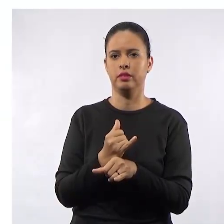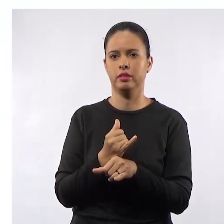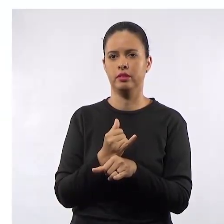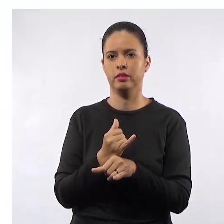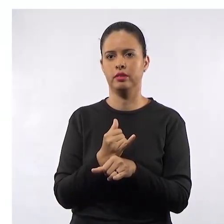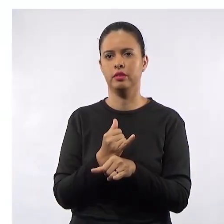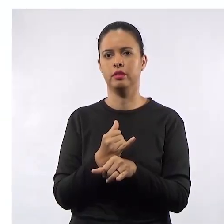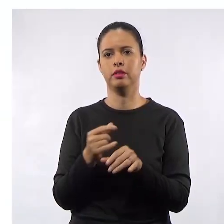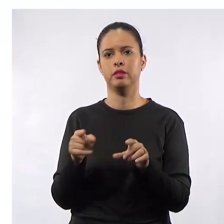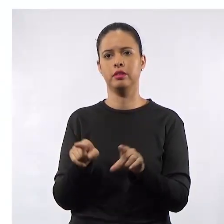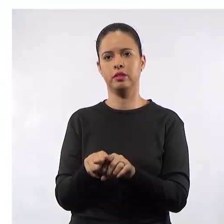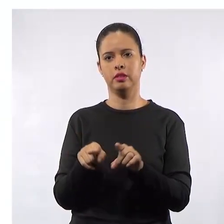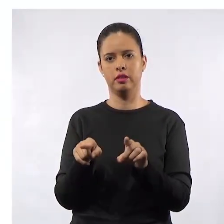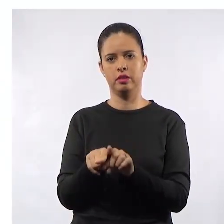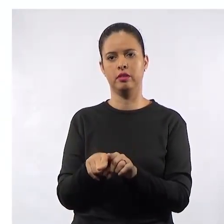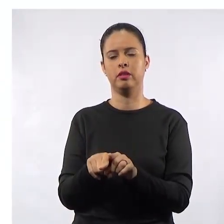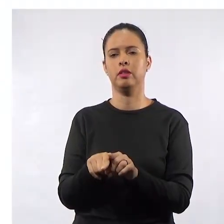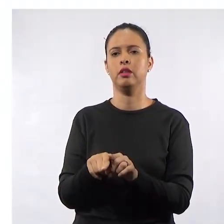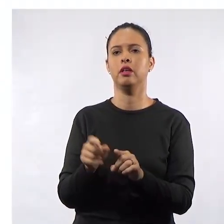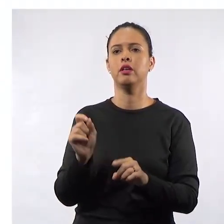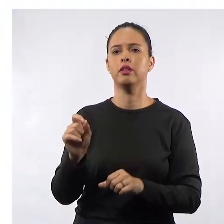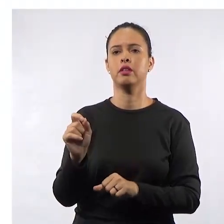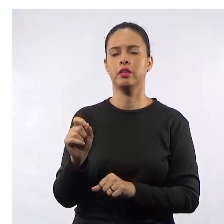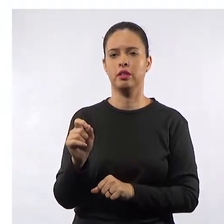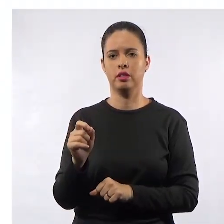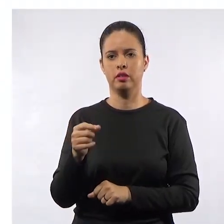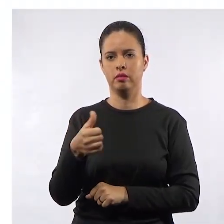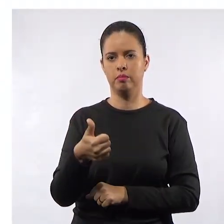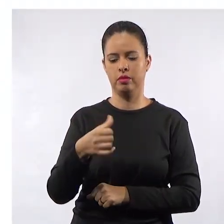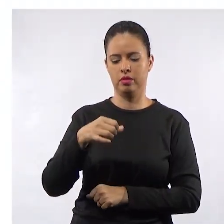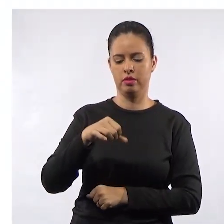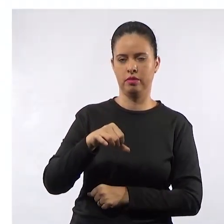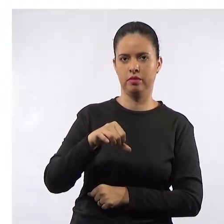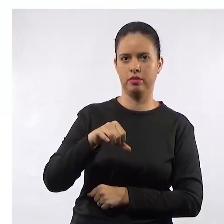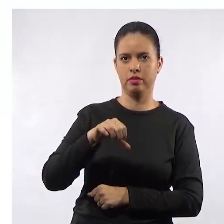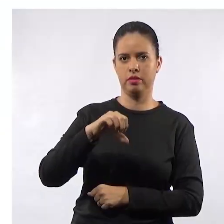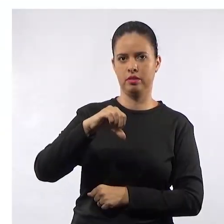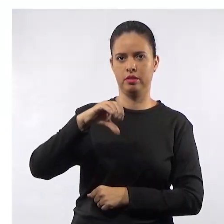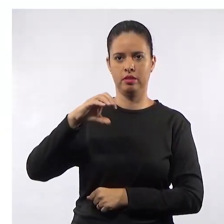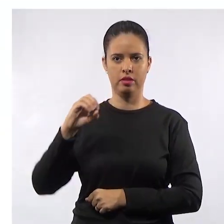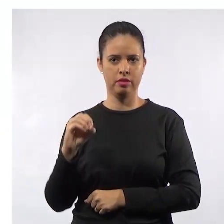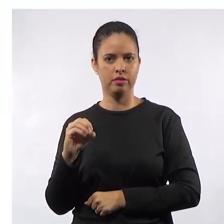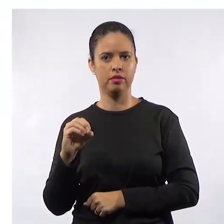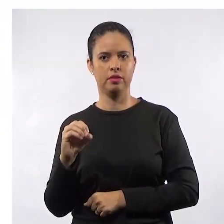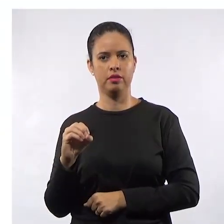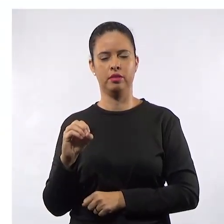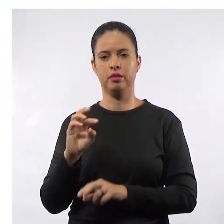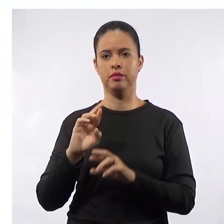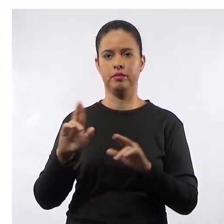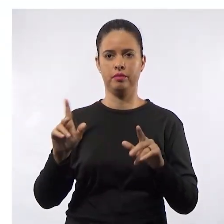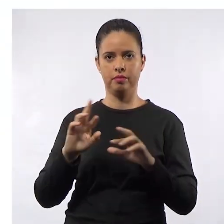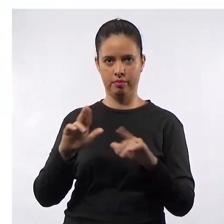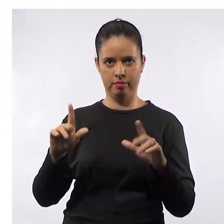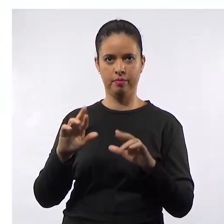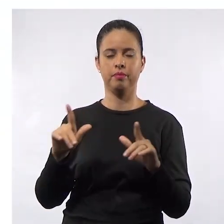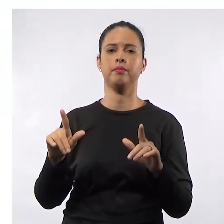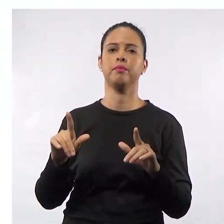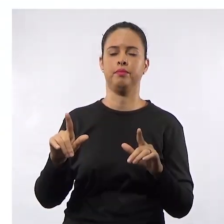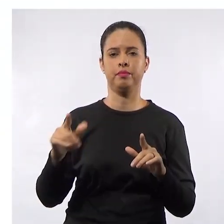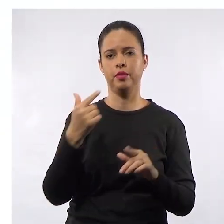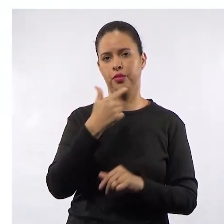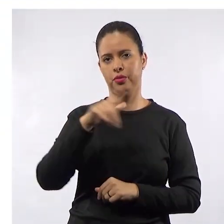isso? Inclusive, em 1990, essa realidade já era outra, né? Não era mais da forma que era